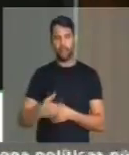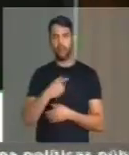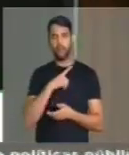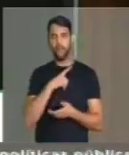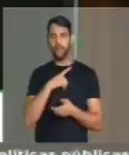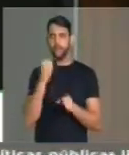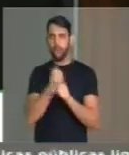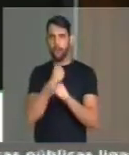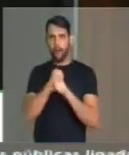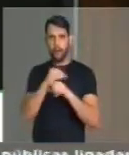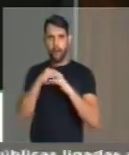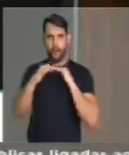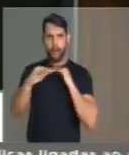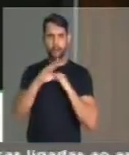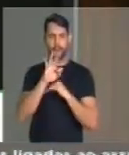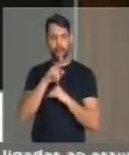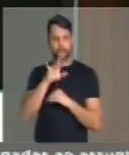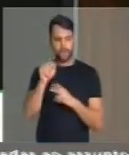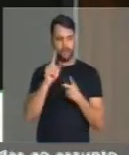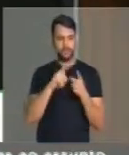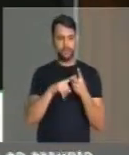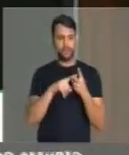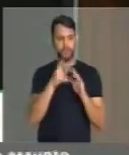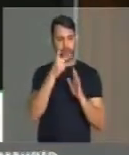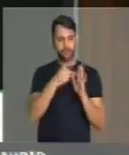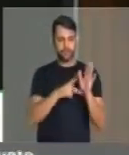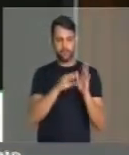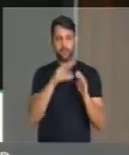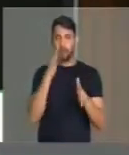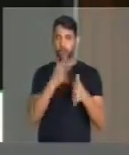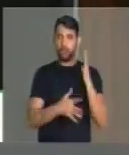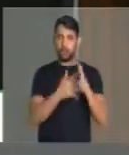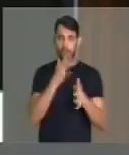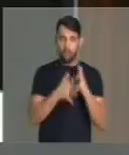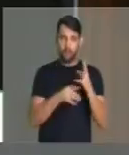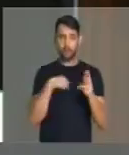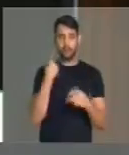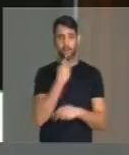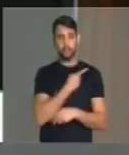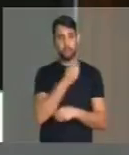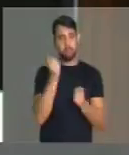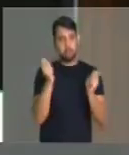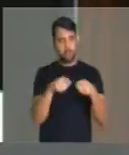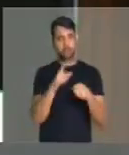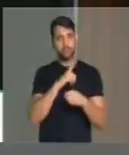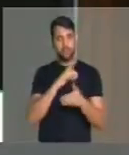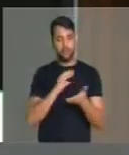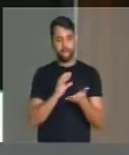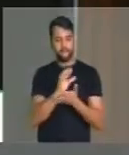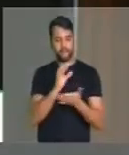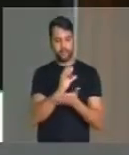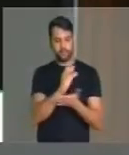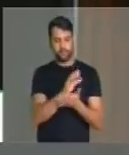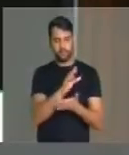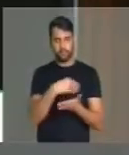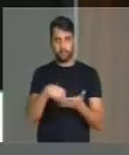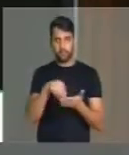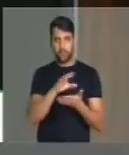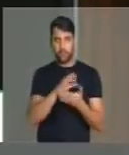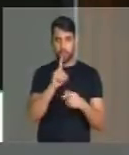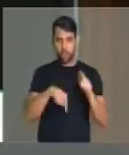em estradas, em ferrovias. A PEC que vai impedir que a gente possa ter investimentos